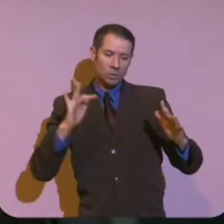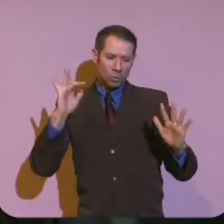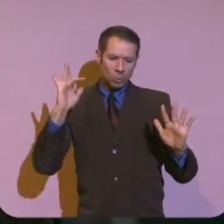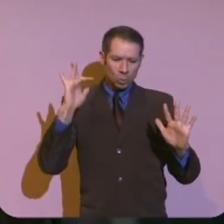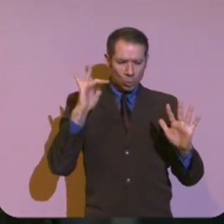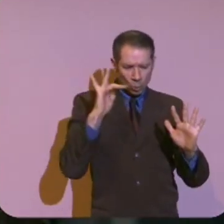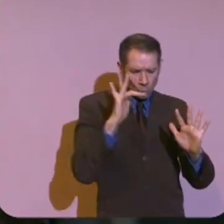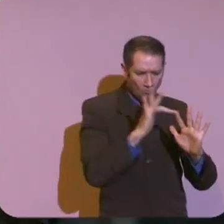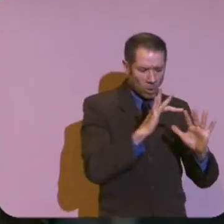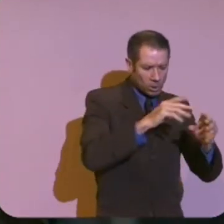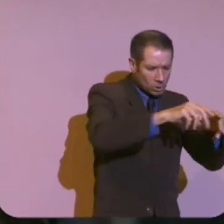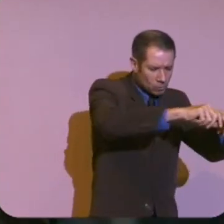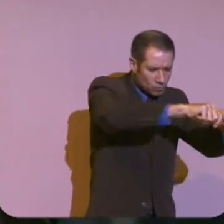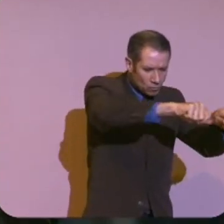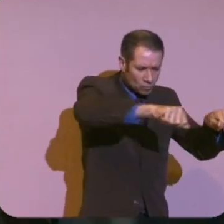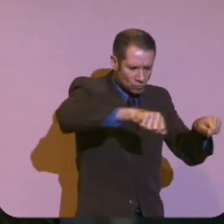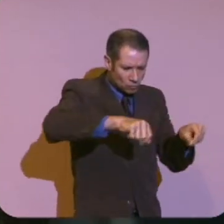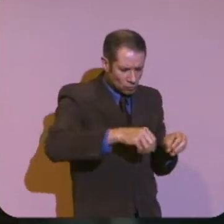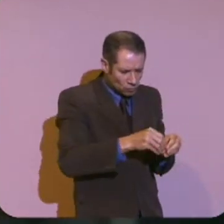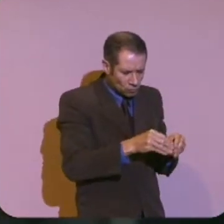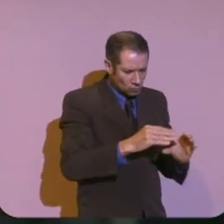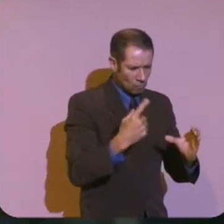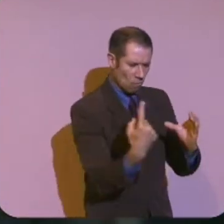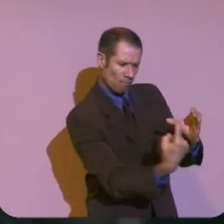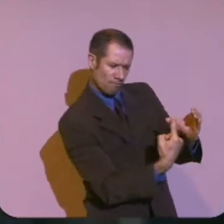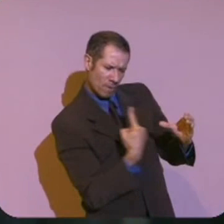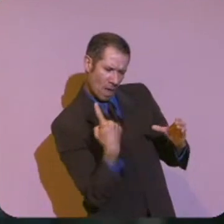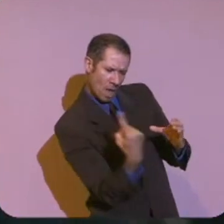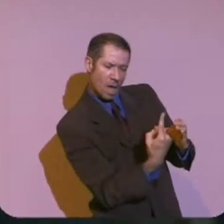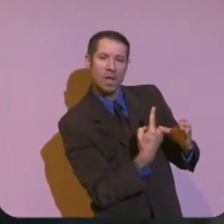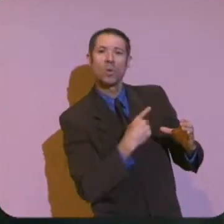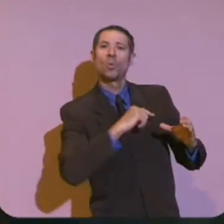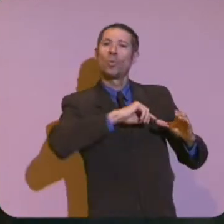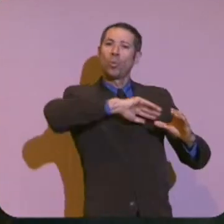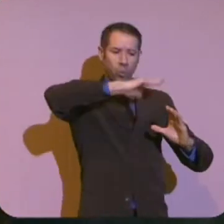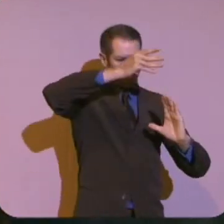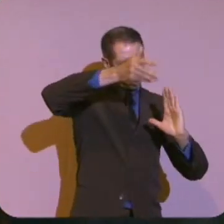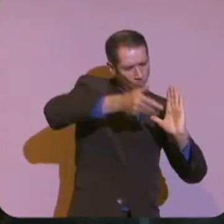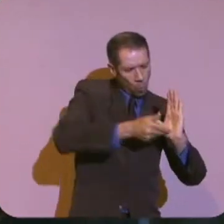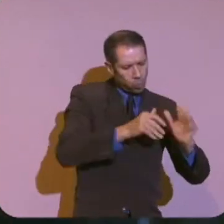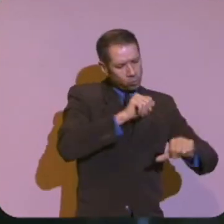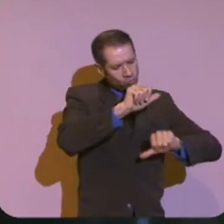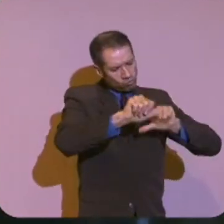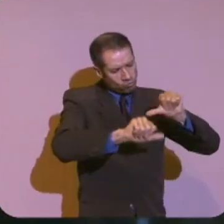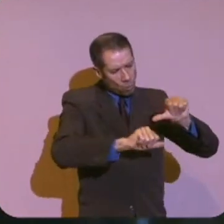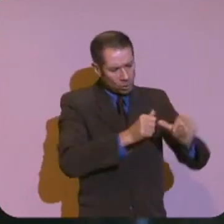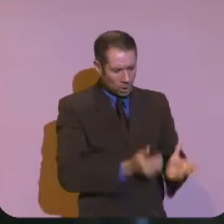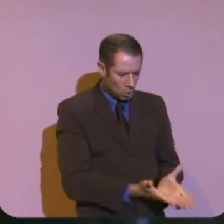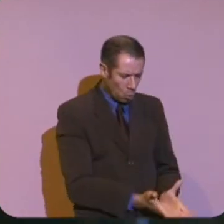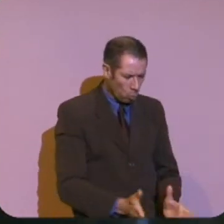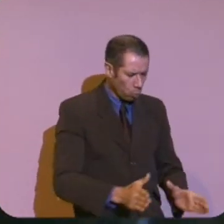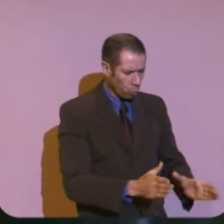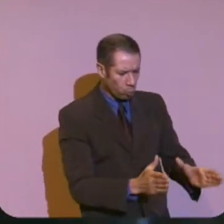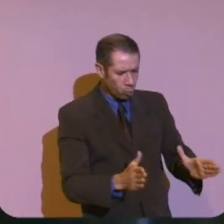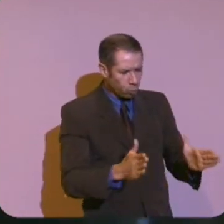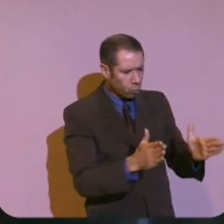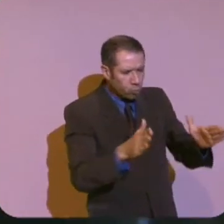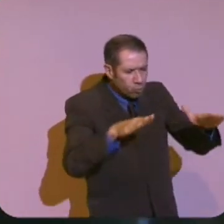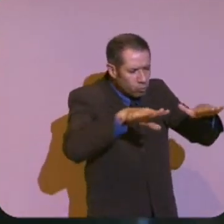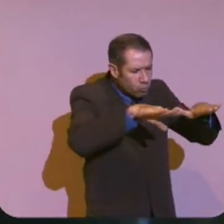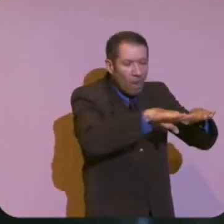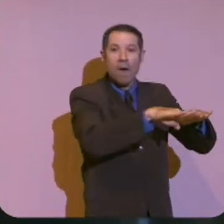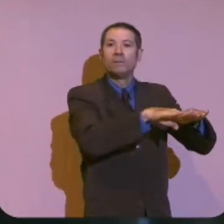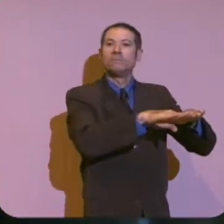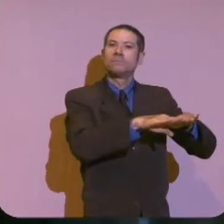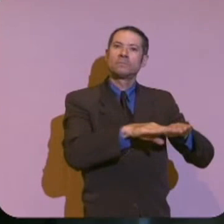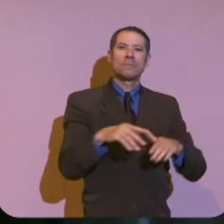dedos do artista, todo o barro vai tomando forma simultaneamente. Não